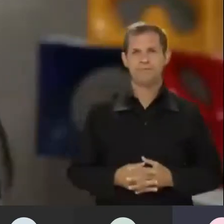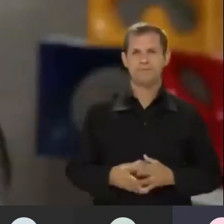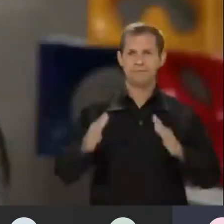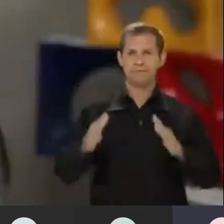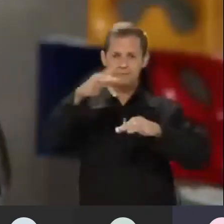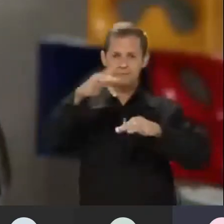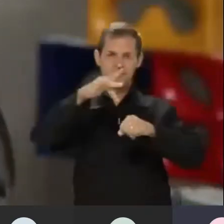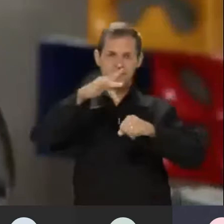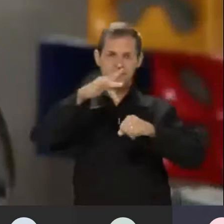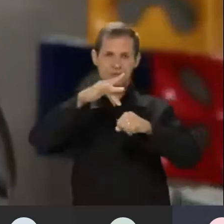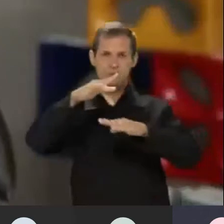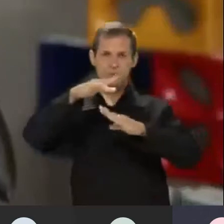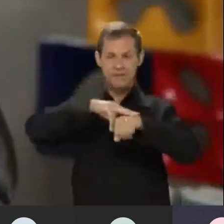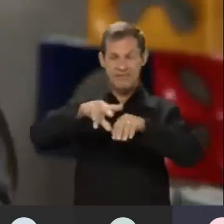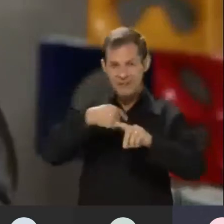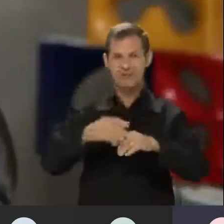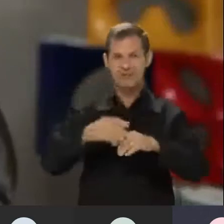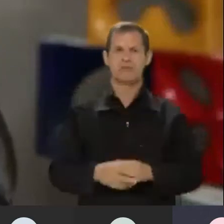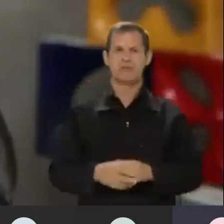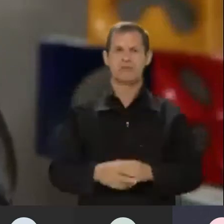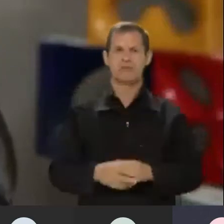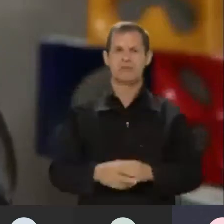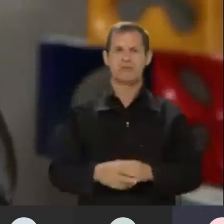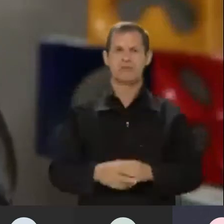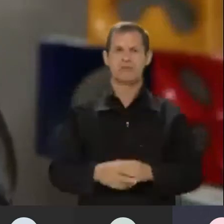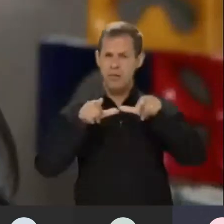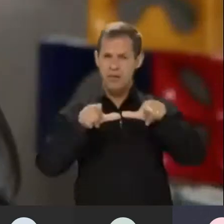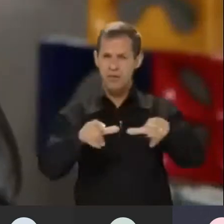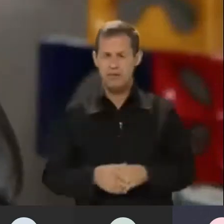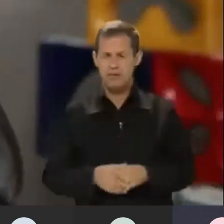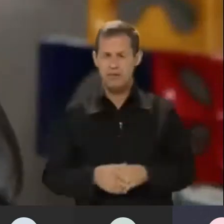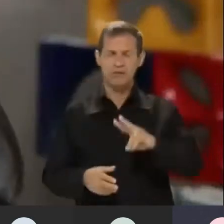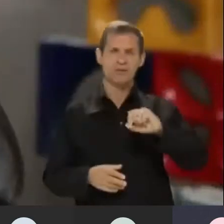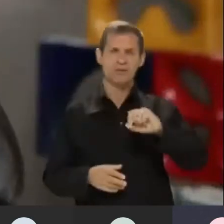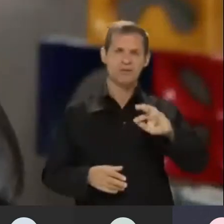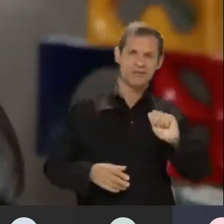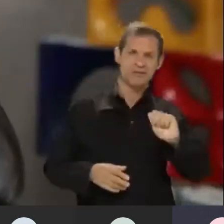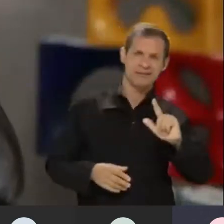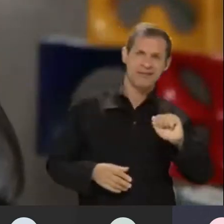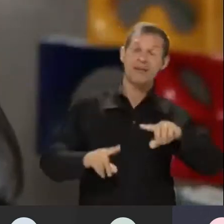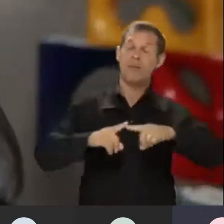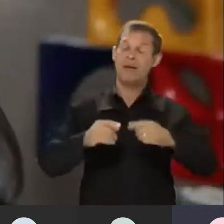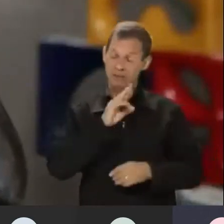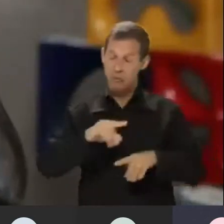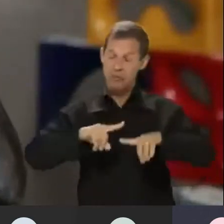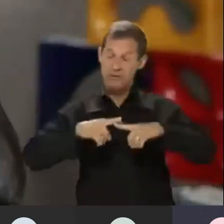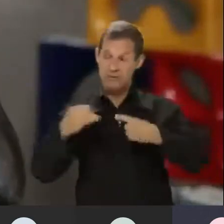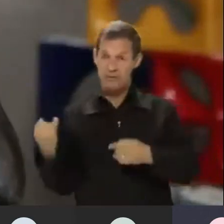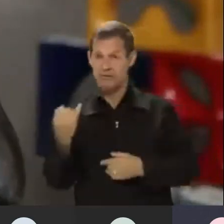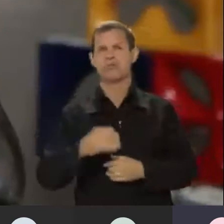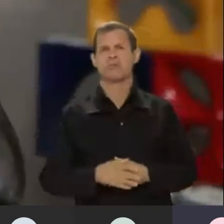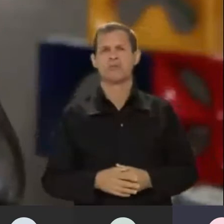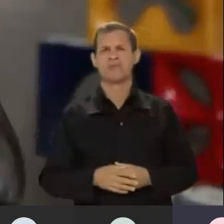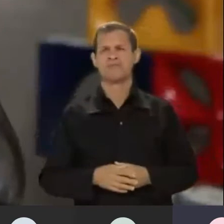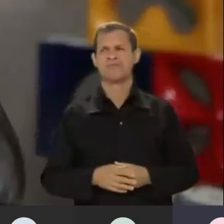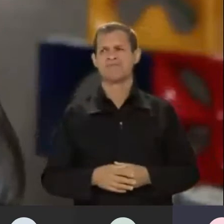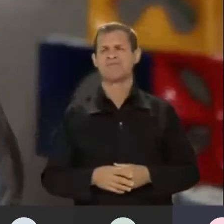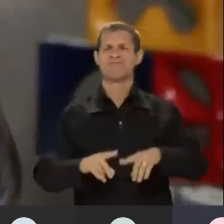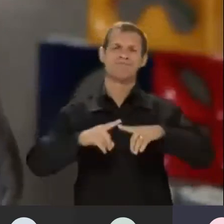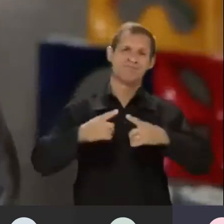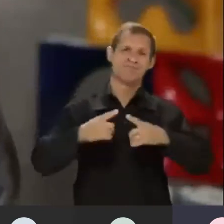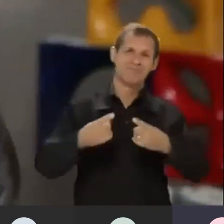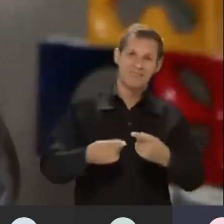O telhado verde, depois das placas fotovoltaicas, talvez seja uma das soluções sustentáveis para a